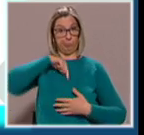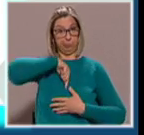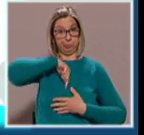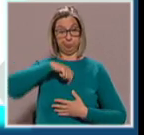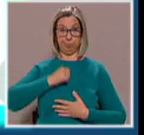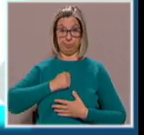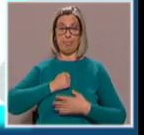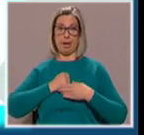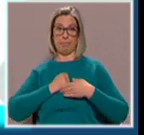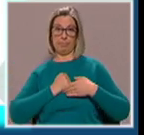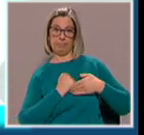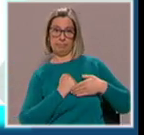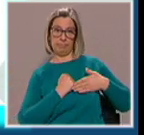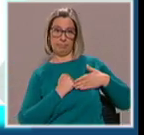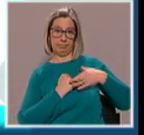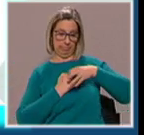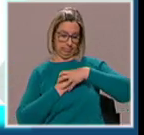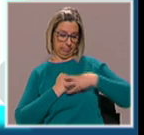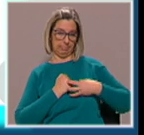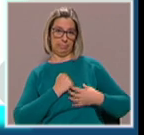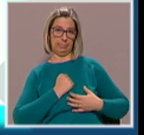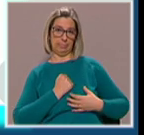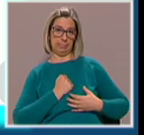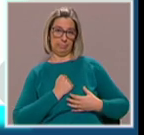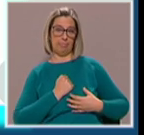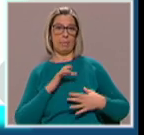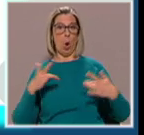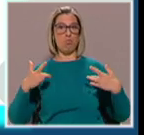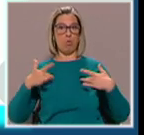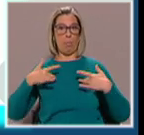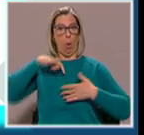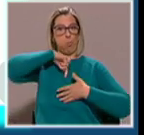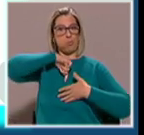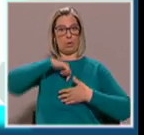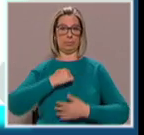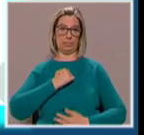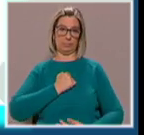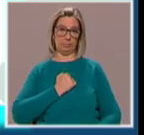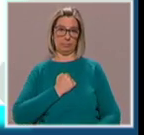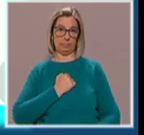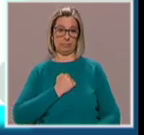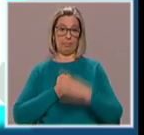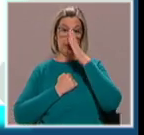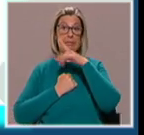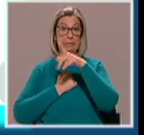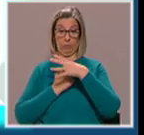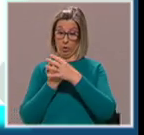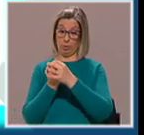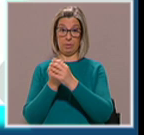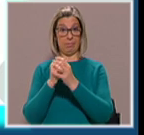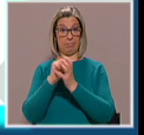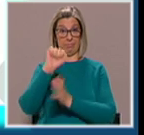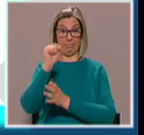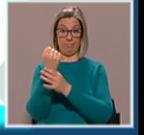para o lado esquerdo, entre os pulmões. Tem ali uma forma também cónica. Se vocês colocarem o vosso punho em frente ao